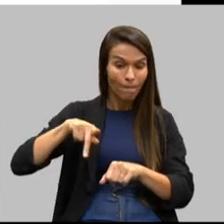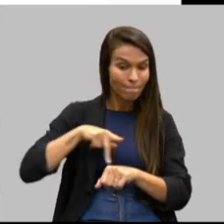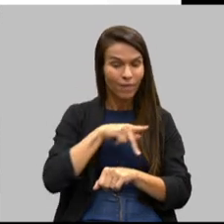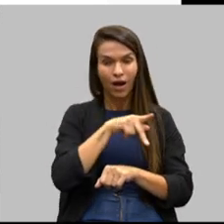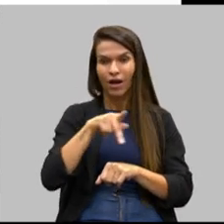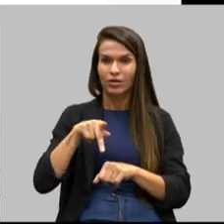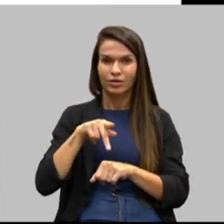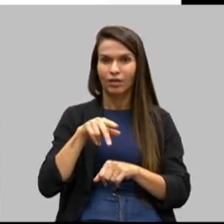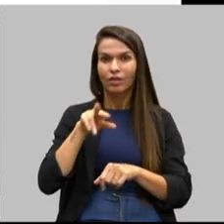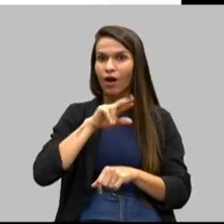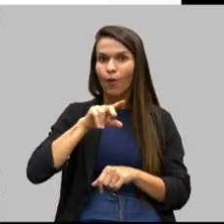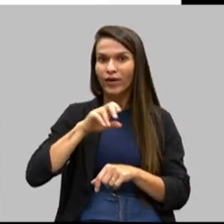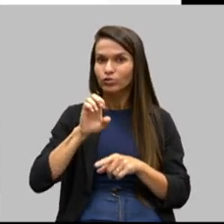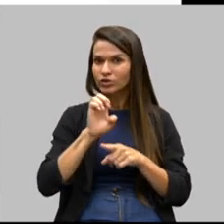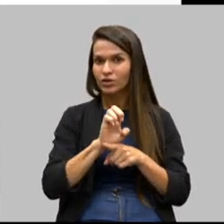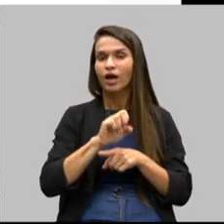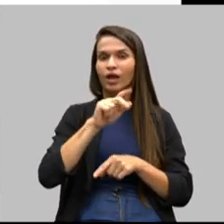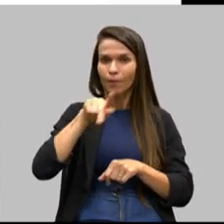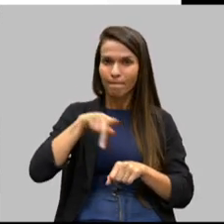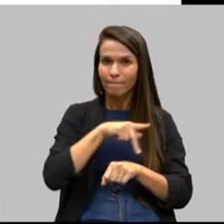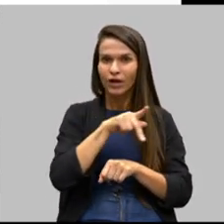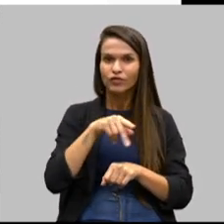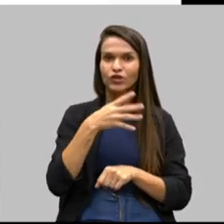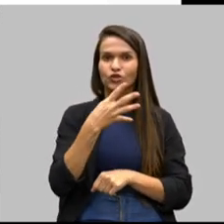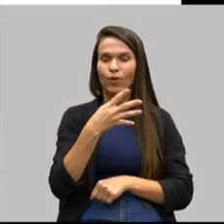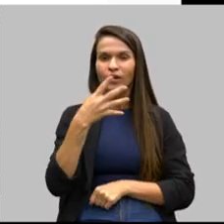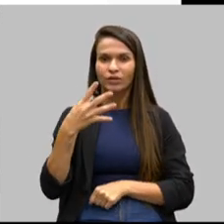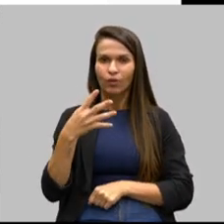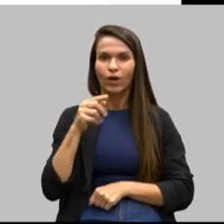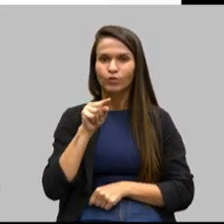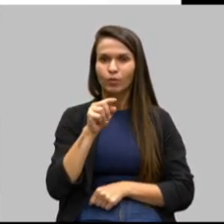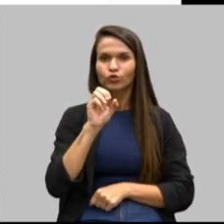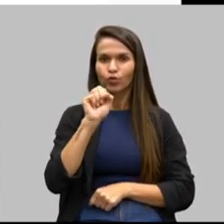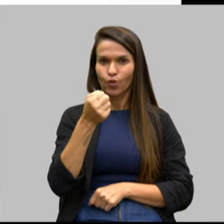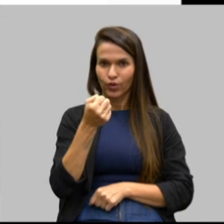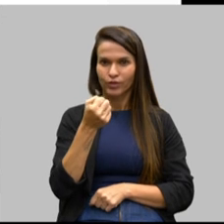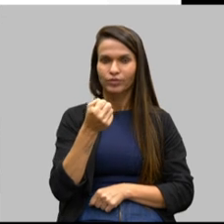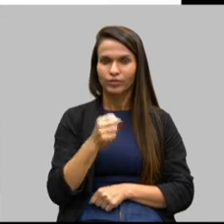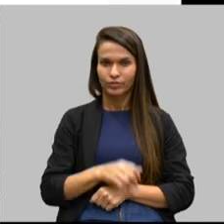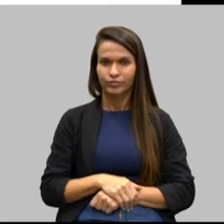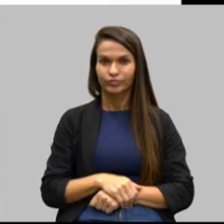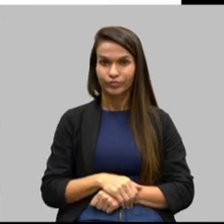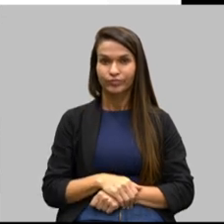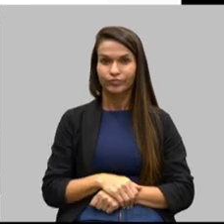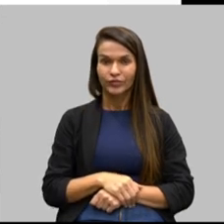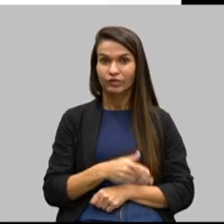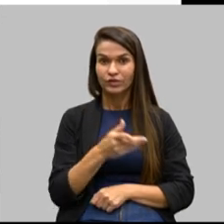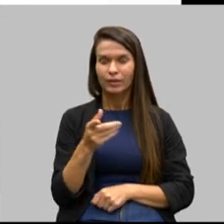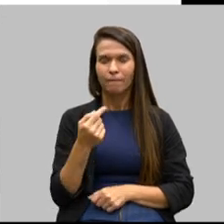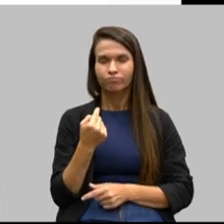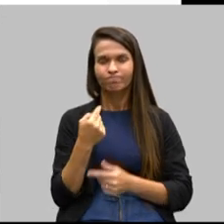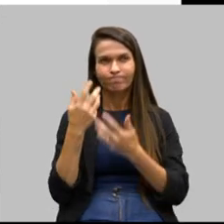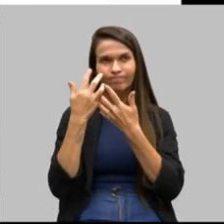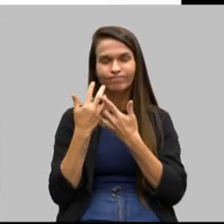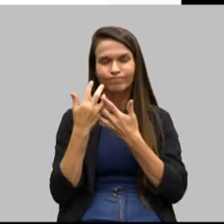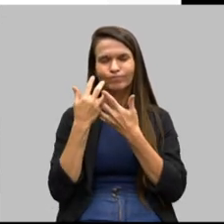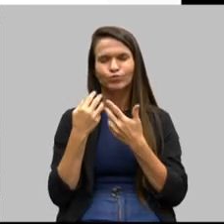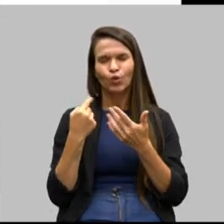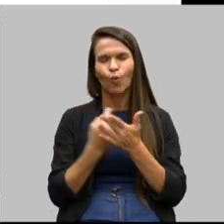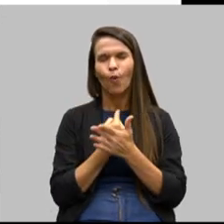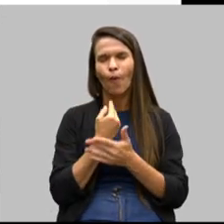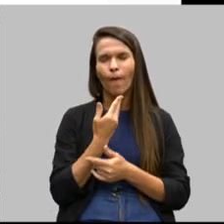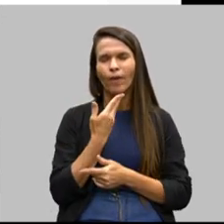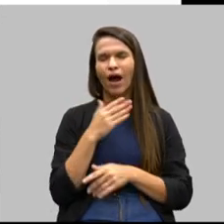no estado, no país, que foi de 44,8. Vocês devem estar se perguntando, ah, mas